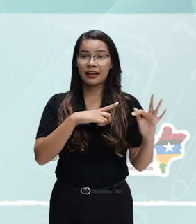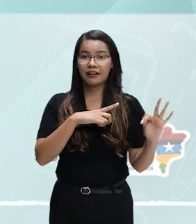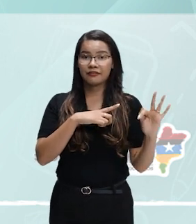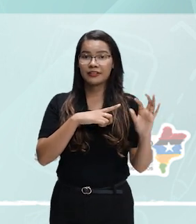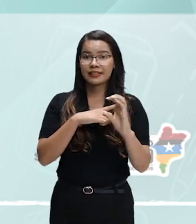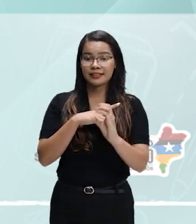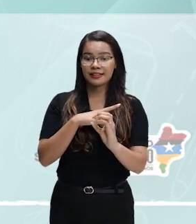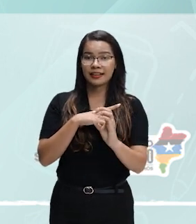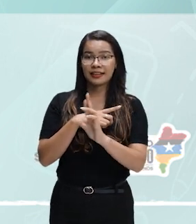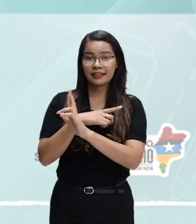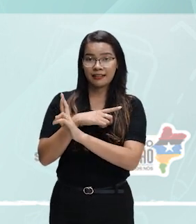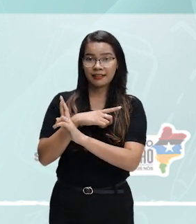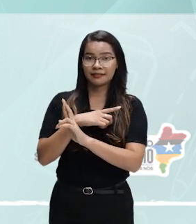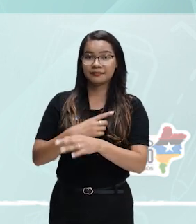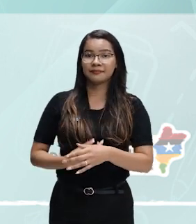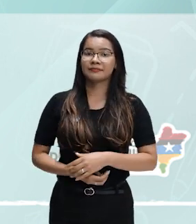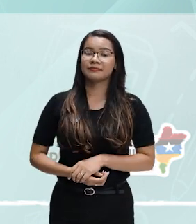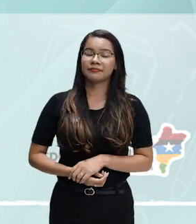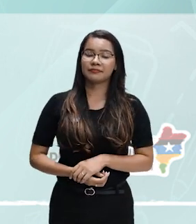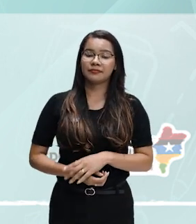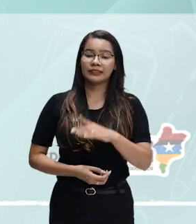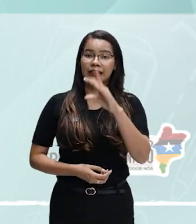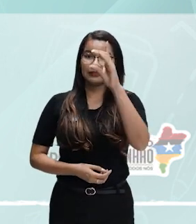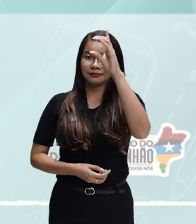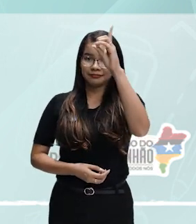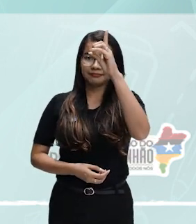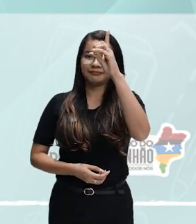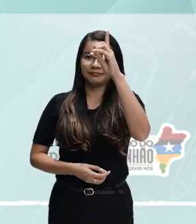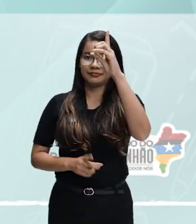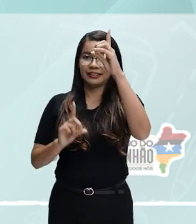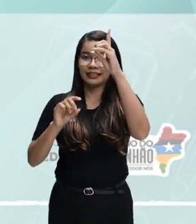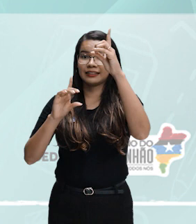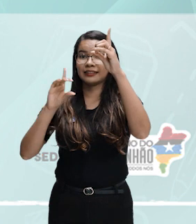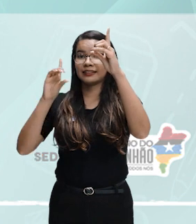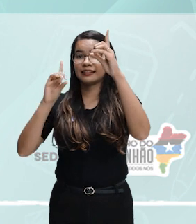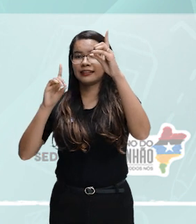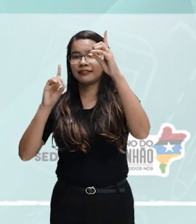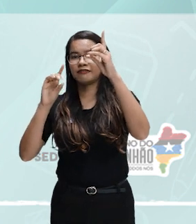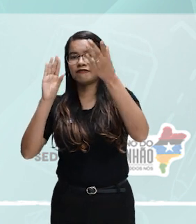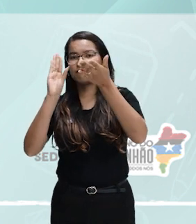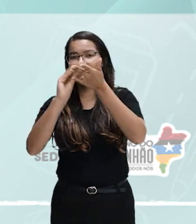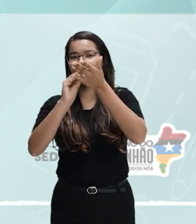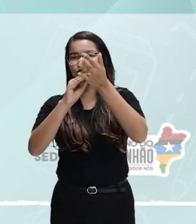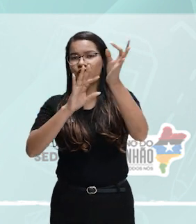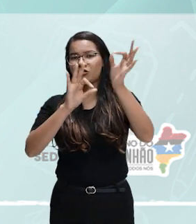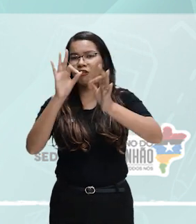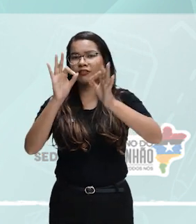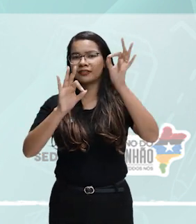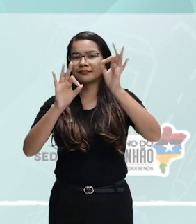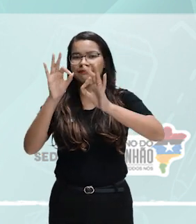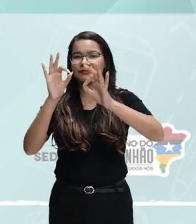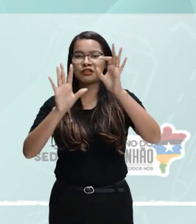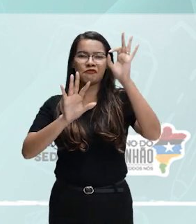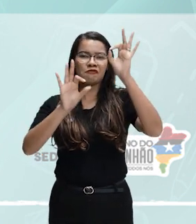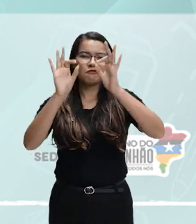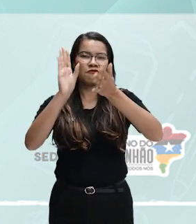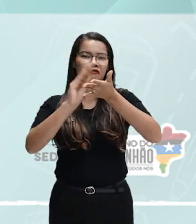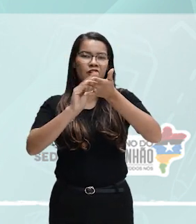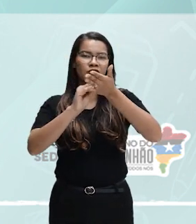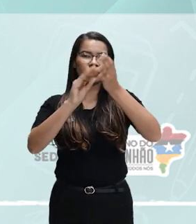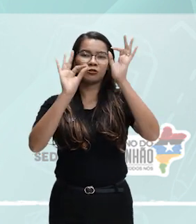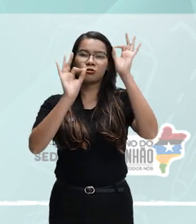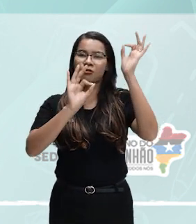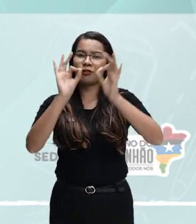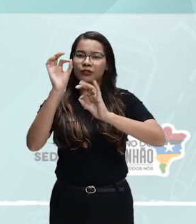C e a letra R, tá? Essa letra D, ela é D de desordem. Desordem social,